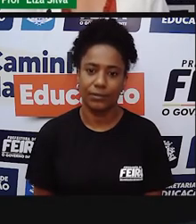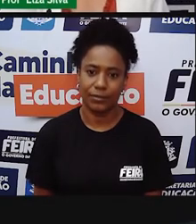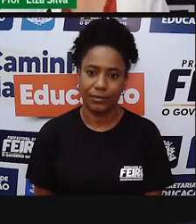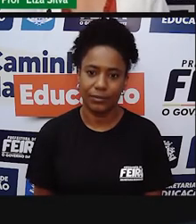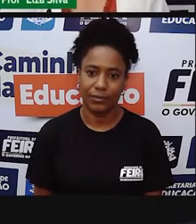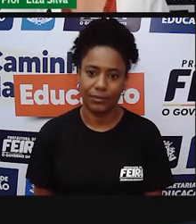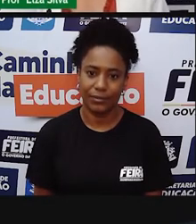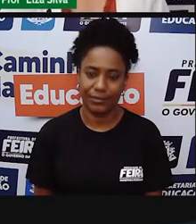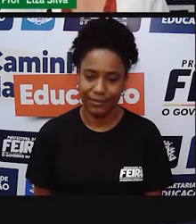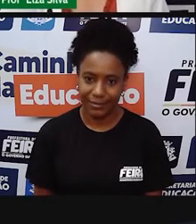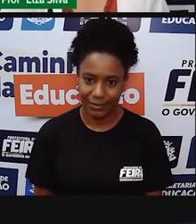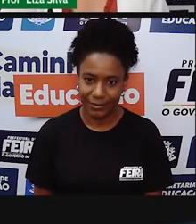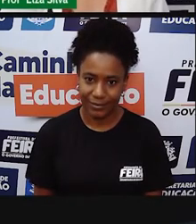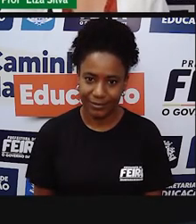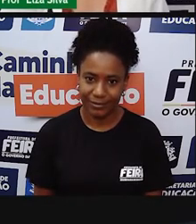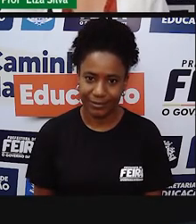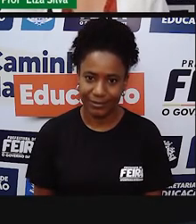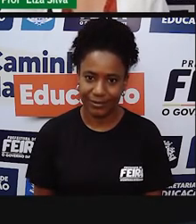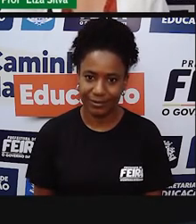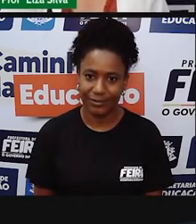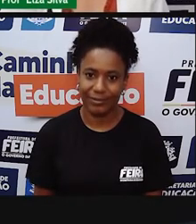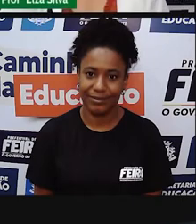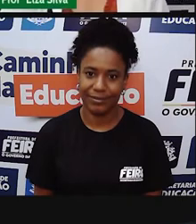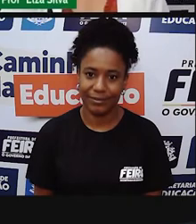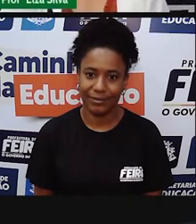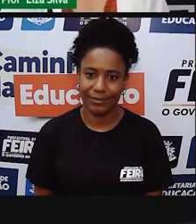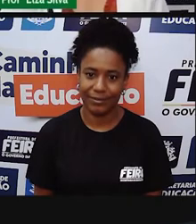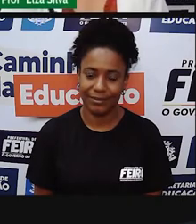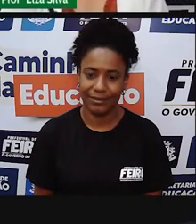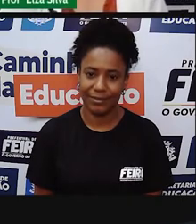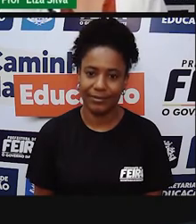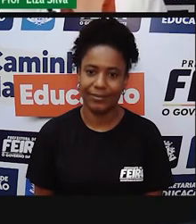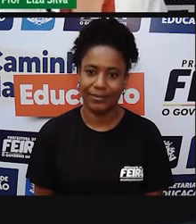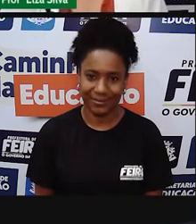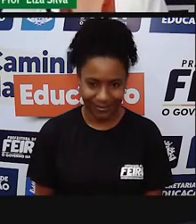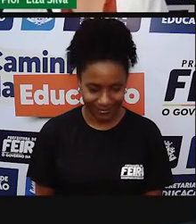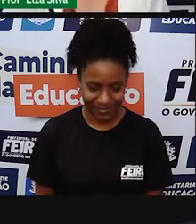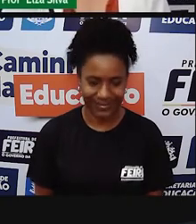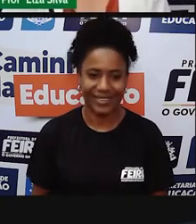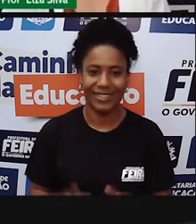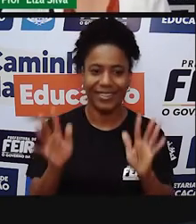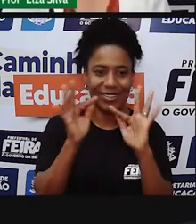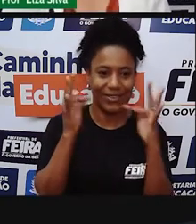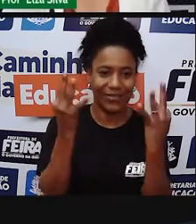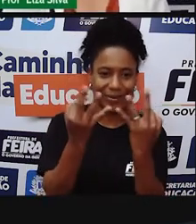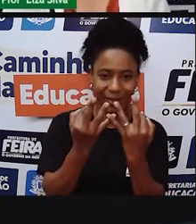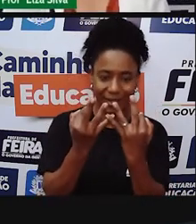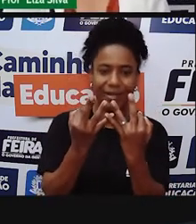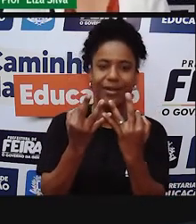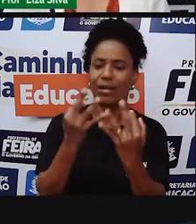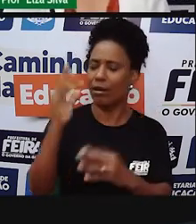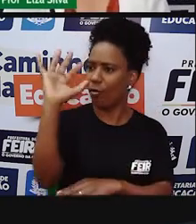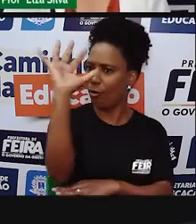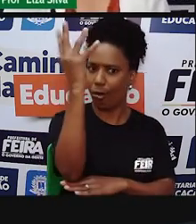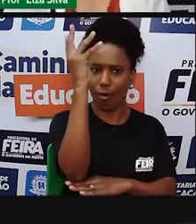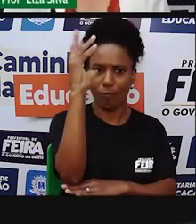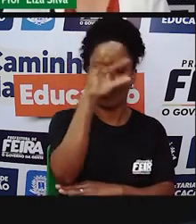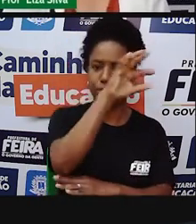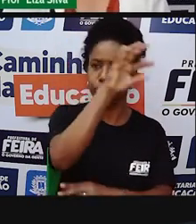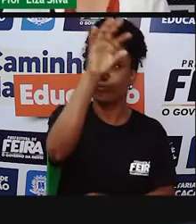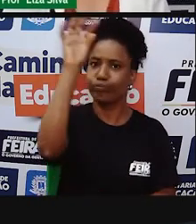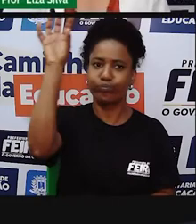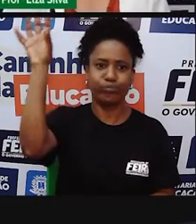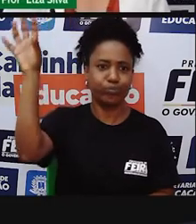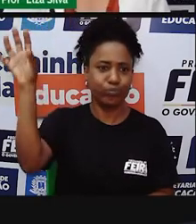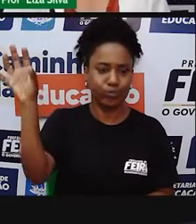Liz, family, let's talk about family. Family tree é nada mais é do que árvore genealógica.